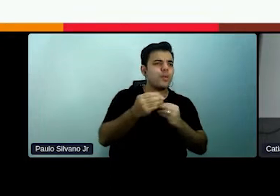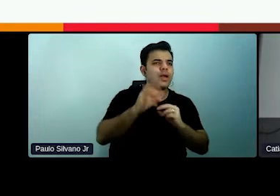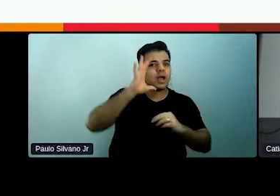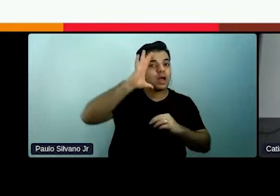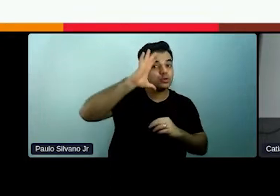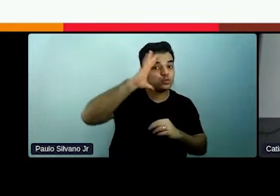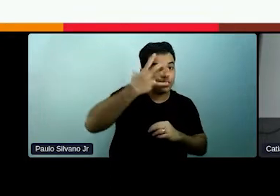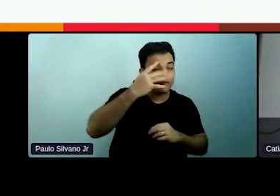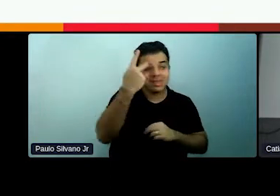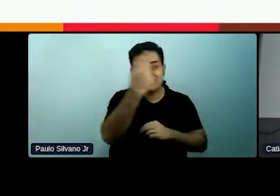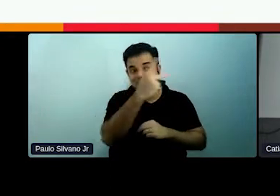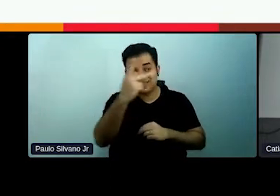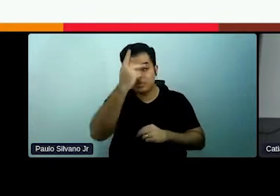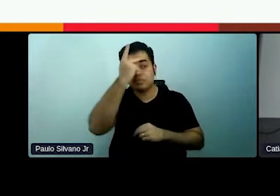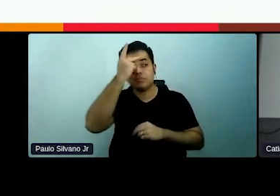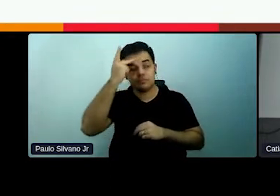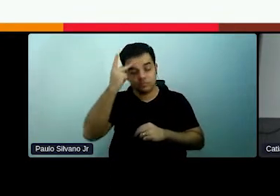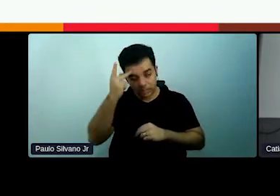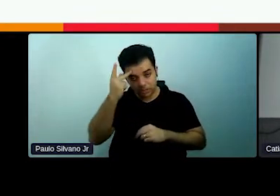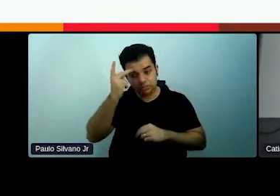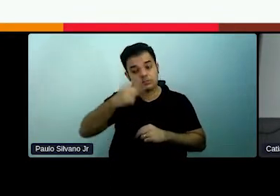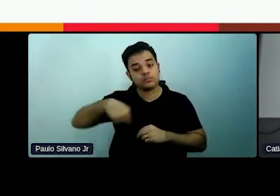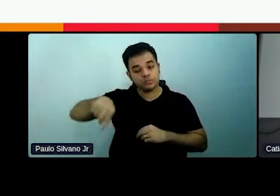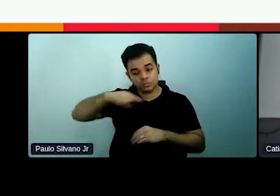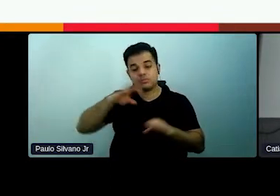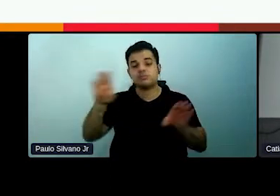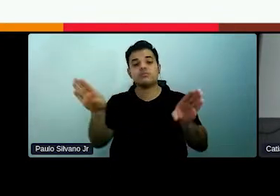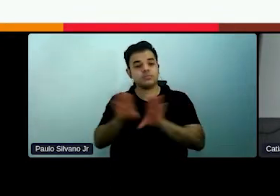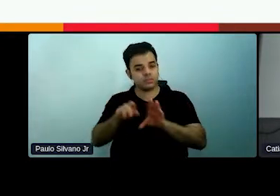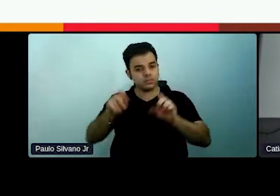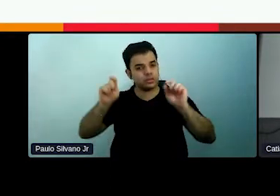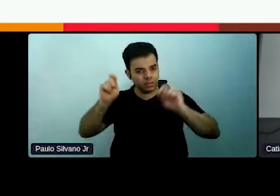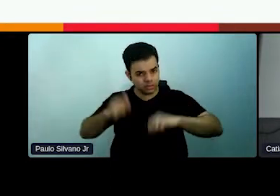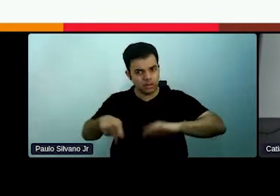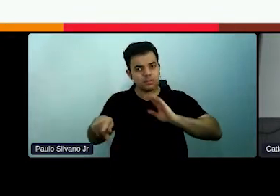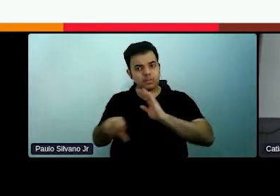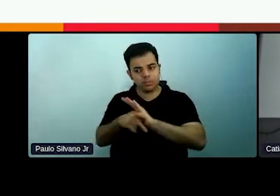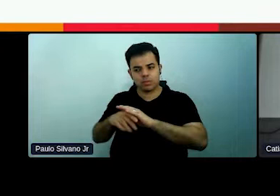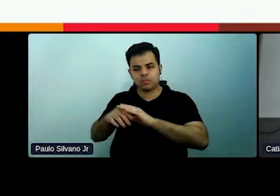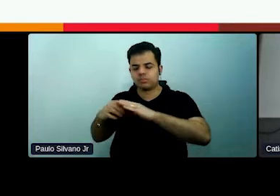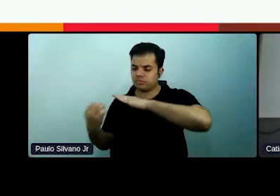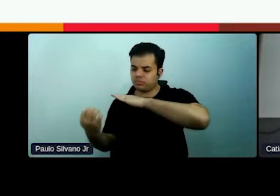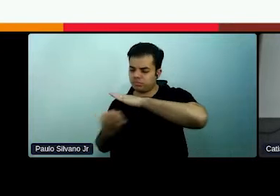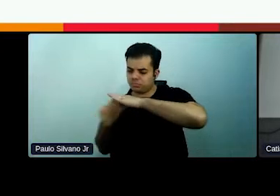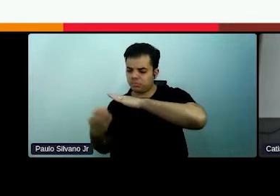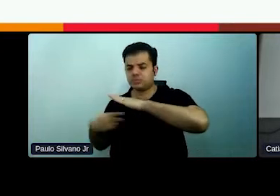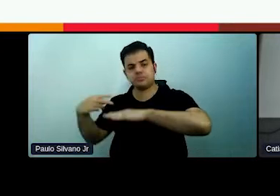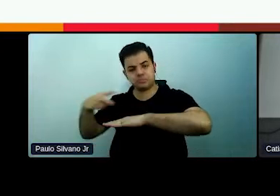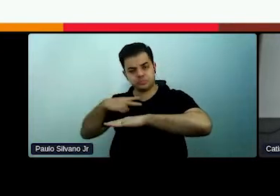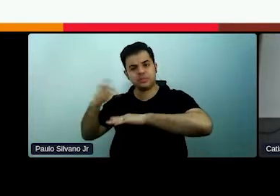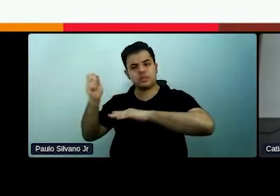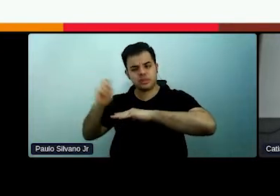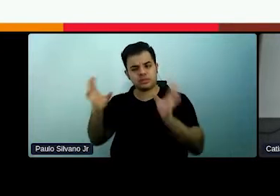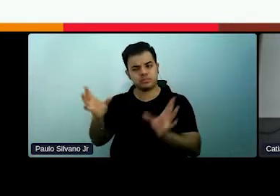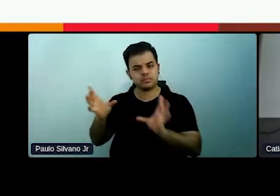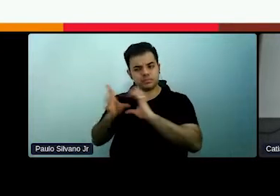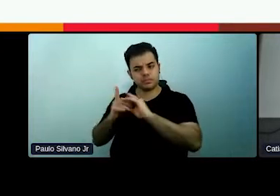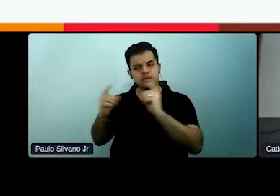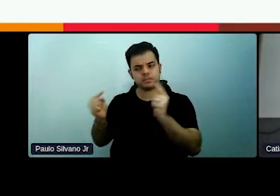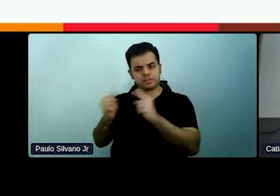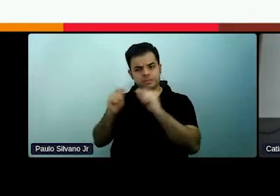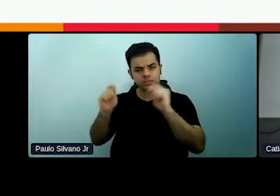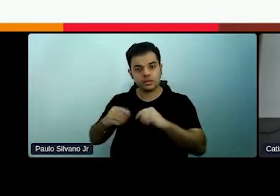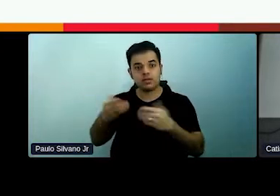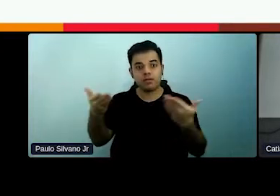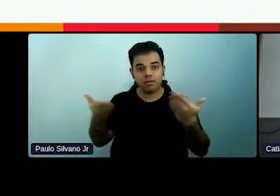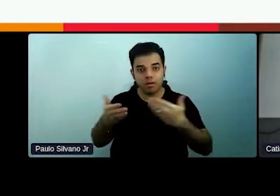de pessoas, então a gente também pode ter políticas públicas nos setores privados. E isso tem sido muito